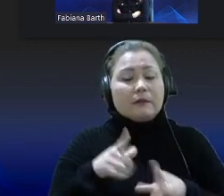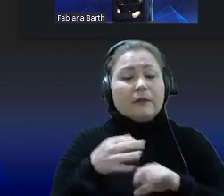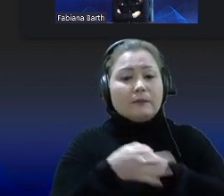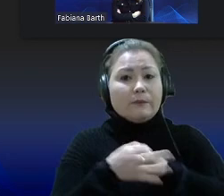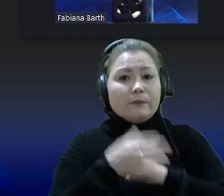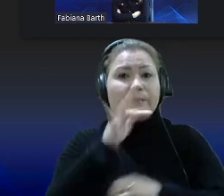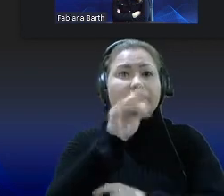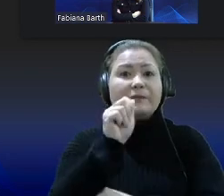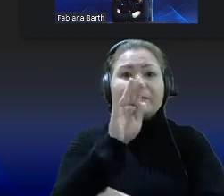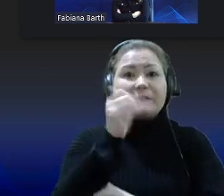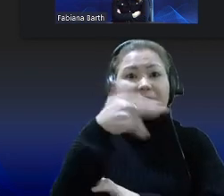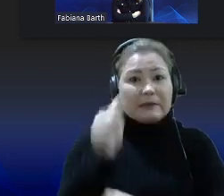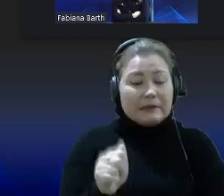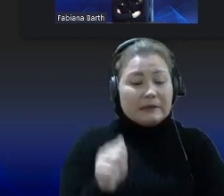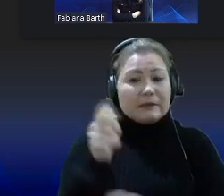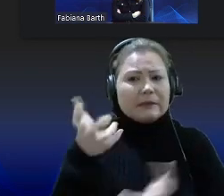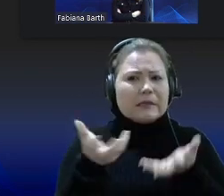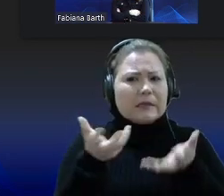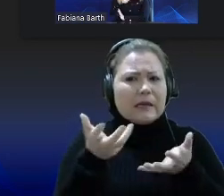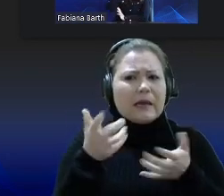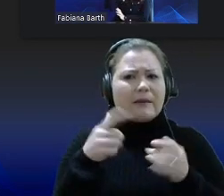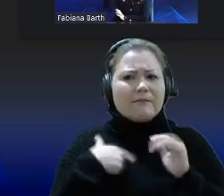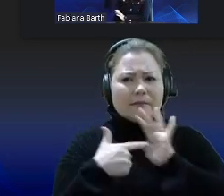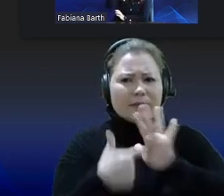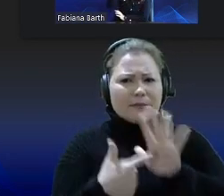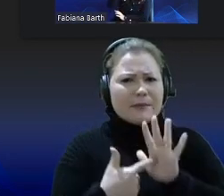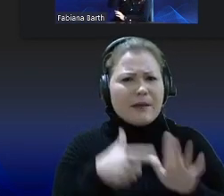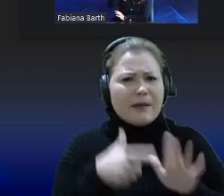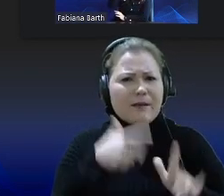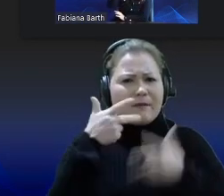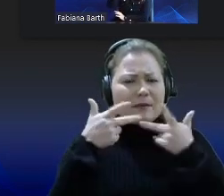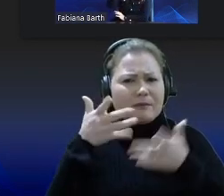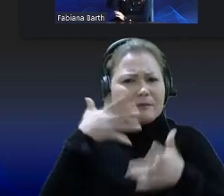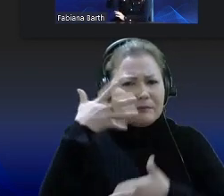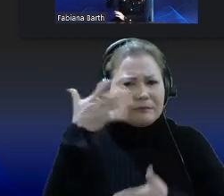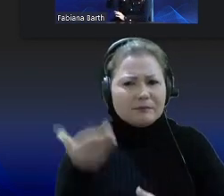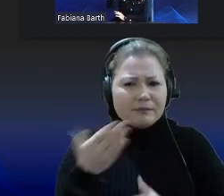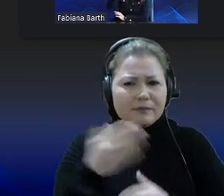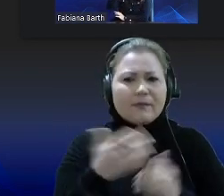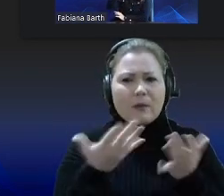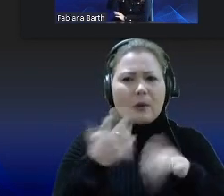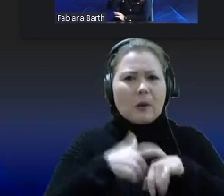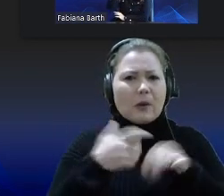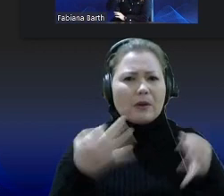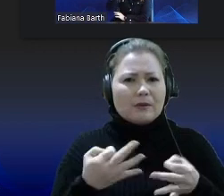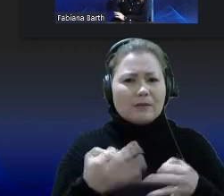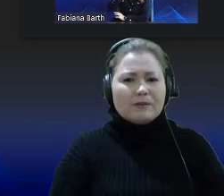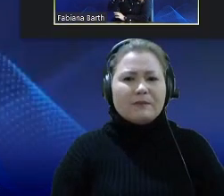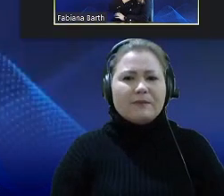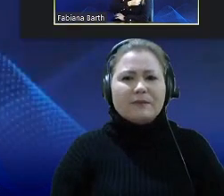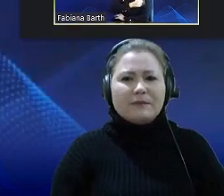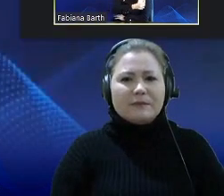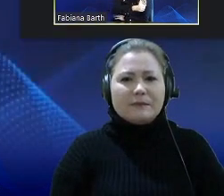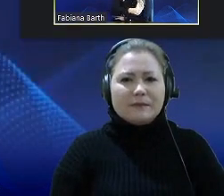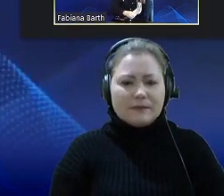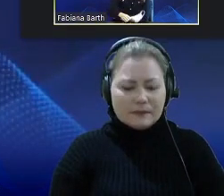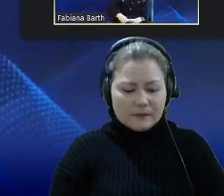Fabiana, se ela quer se manifestar, fazer uso da palavra, agora.